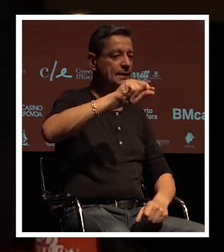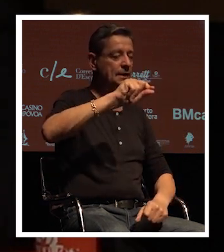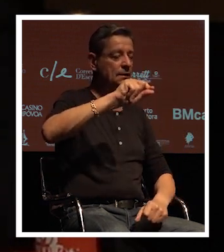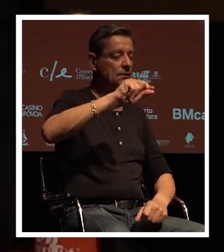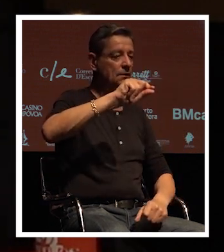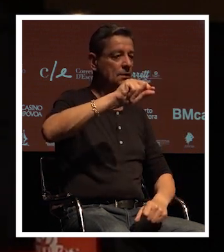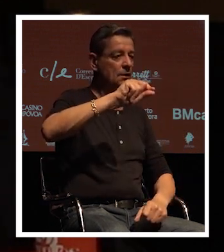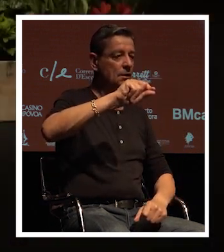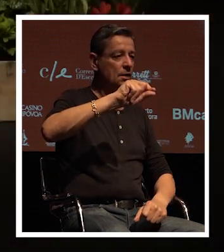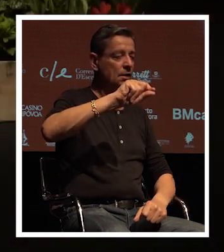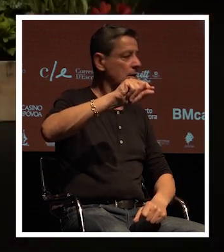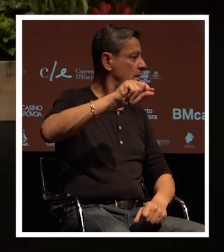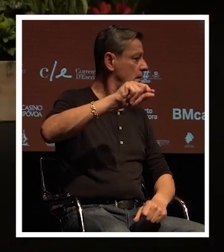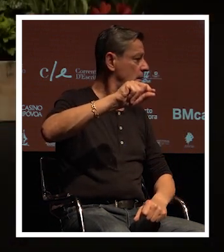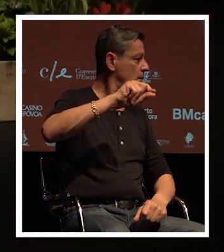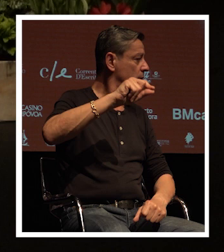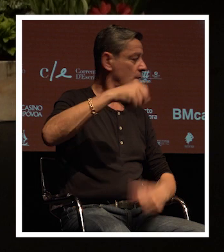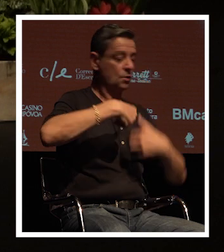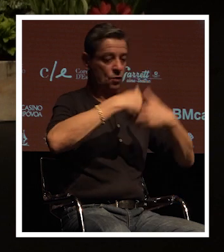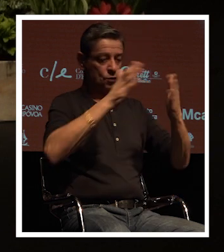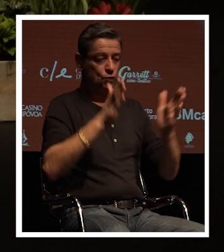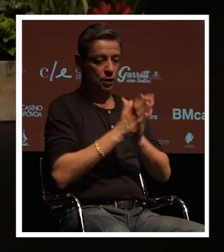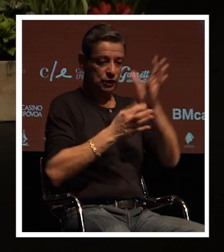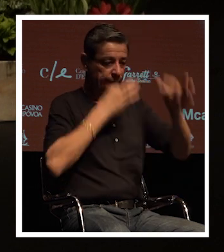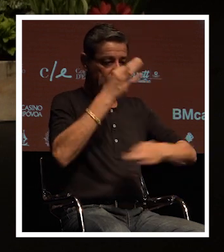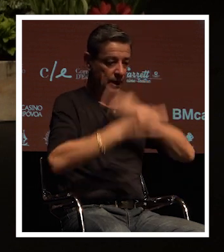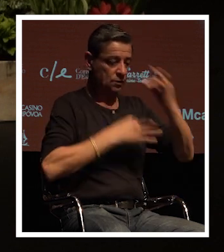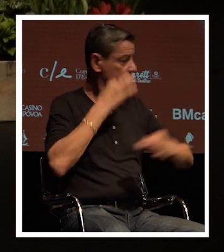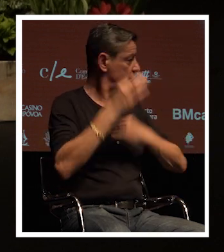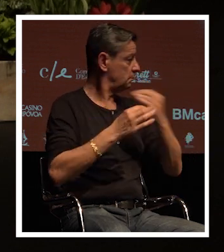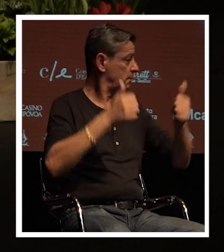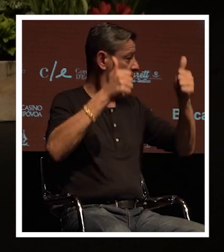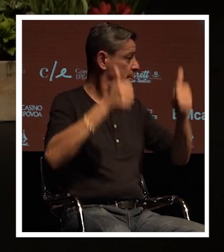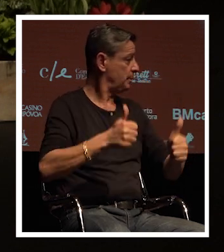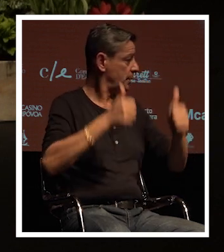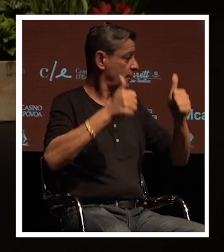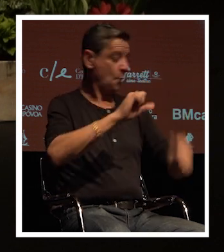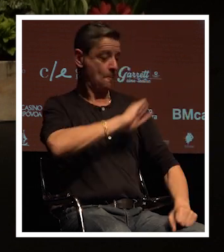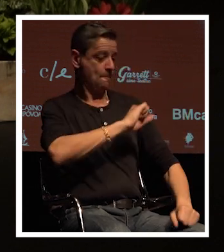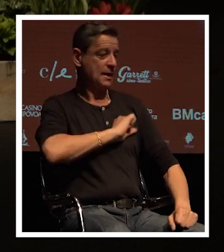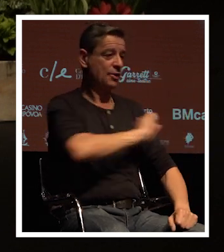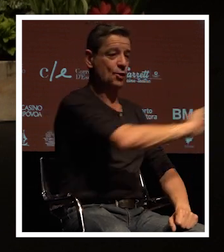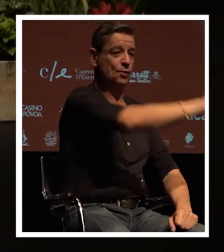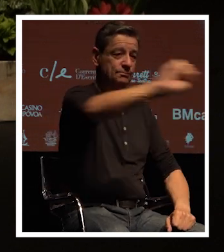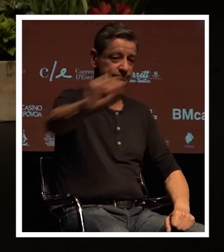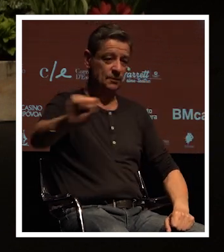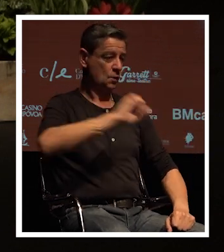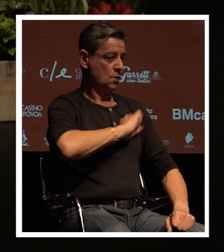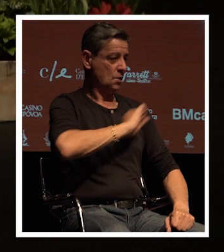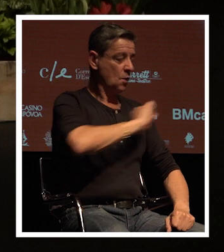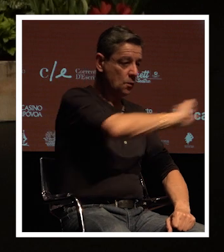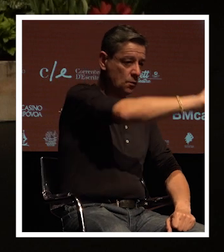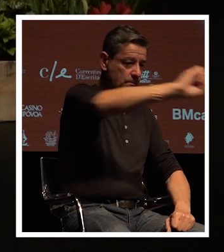agradecer enfim todos os que falaram Falaram bem nomeadamente do Pedro O Pedro mas que